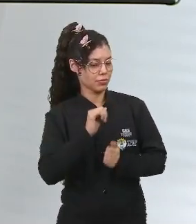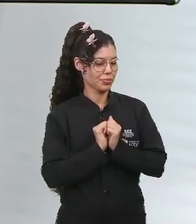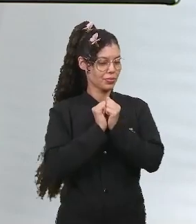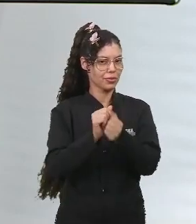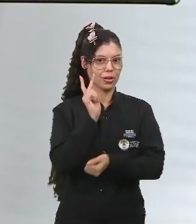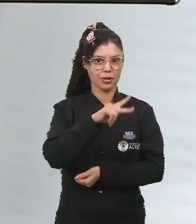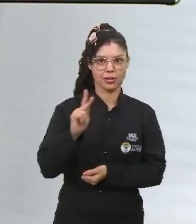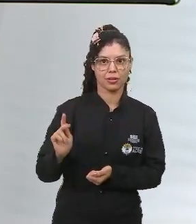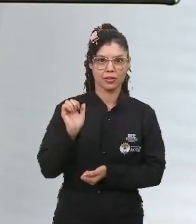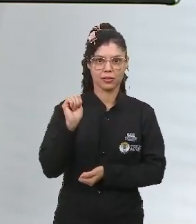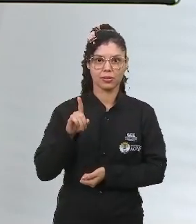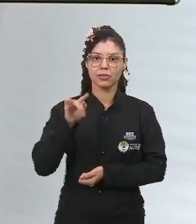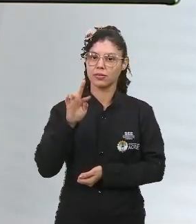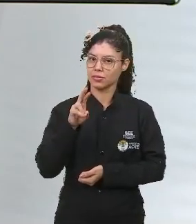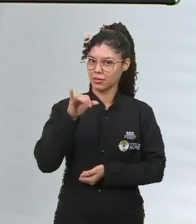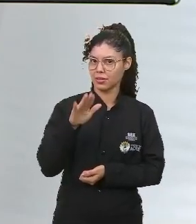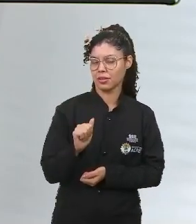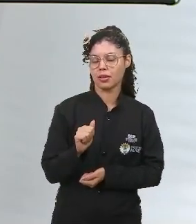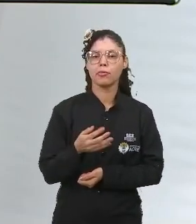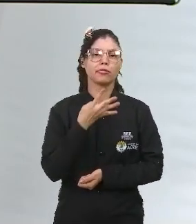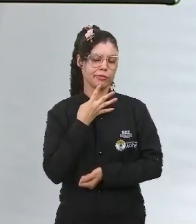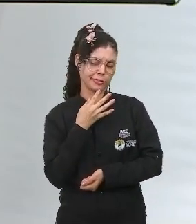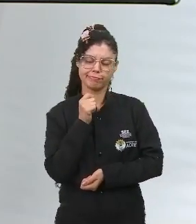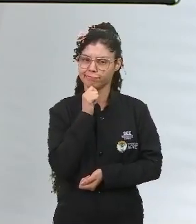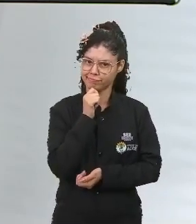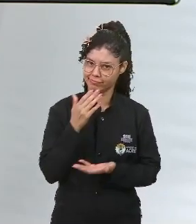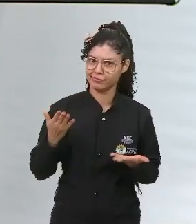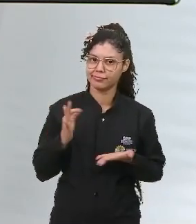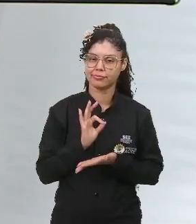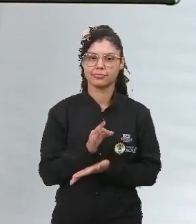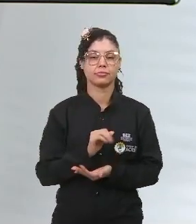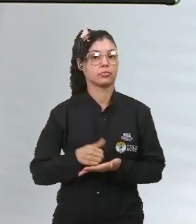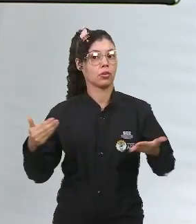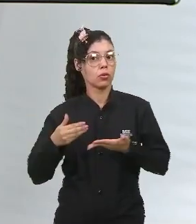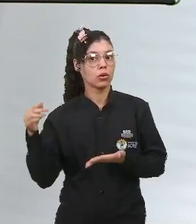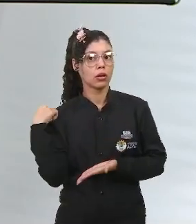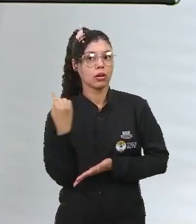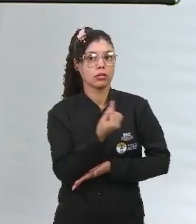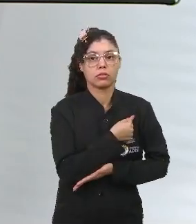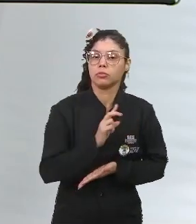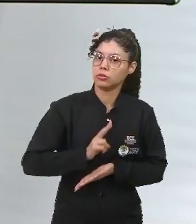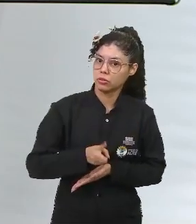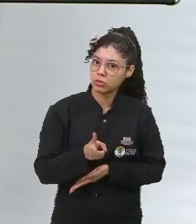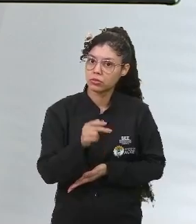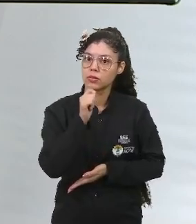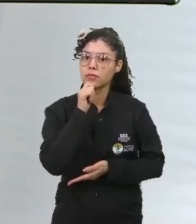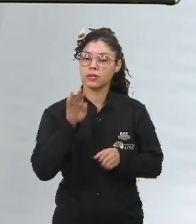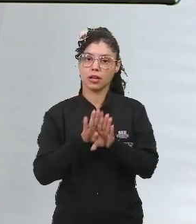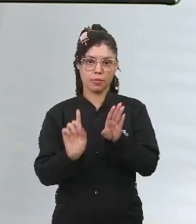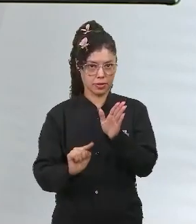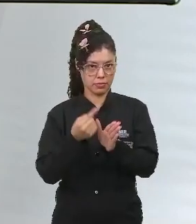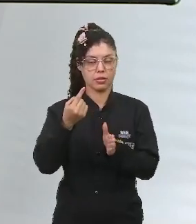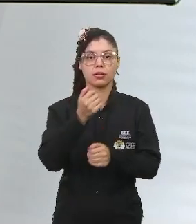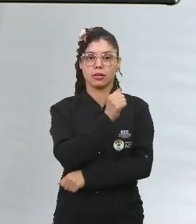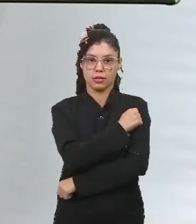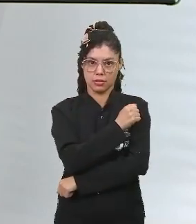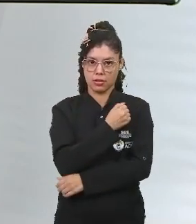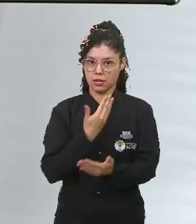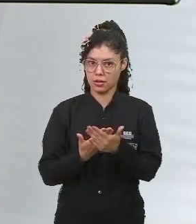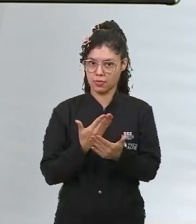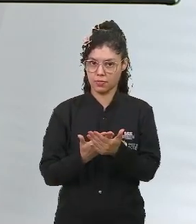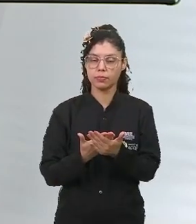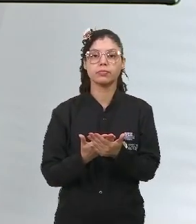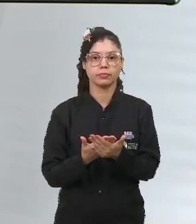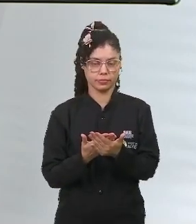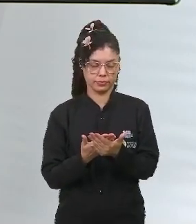eu sou a professora Andréia, para quem ainda não me conhece, certo? Hoje a gente vai continuar a primeira aula, nós